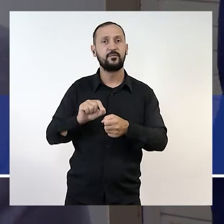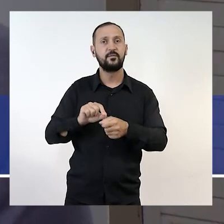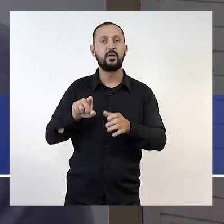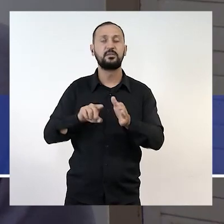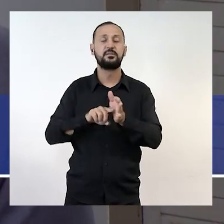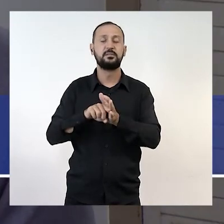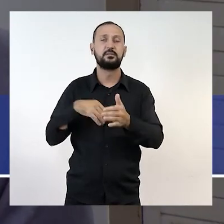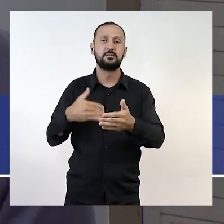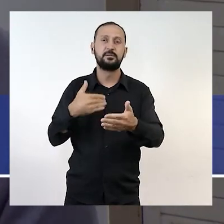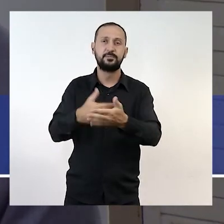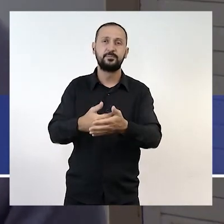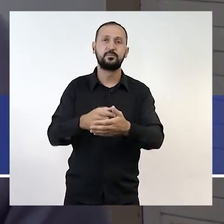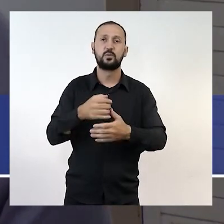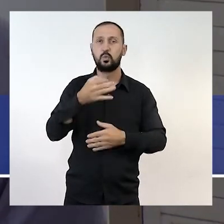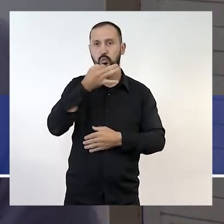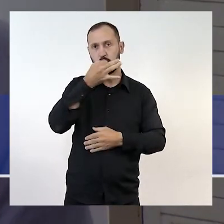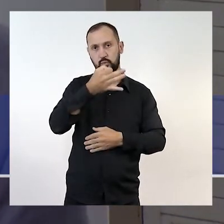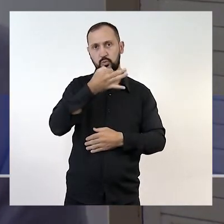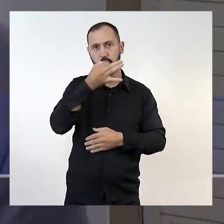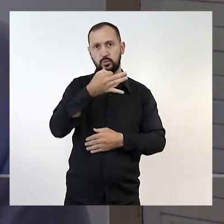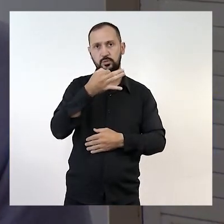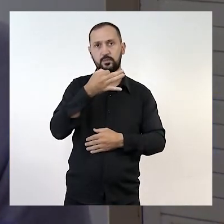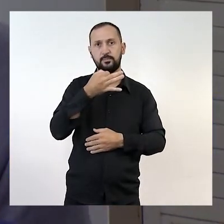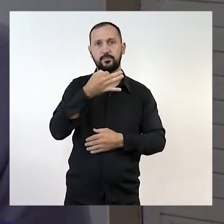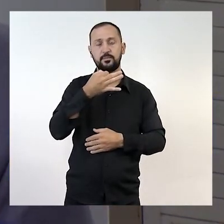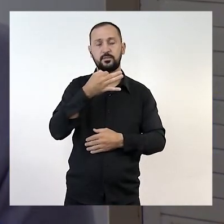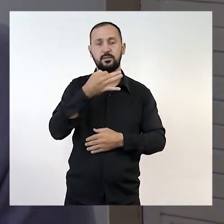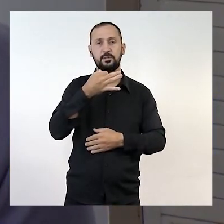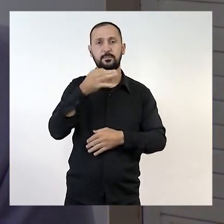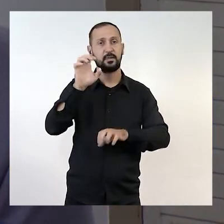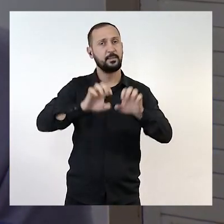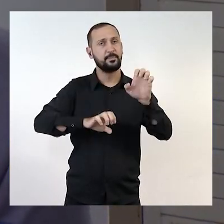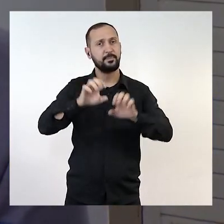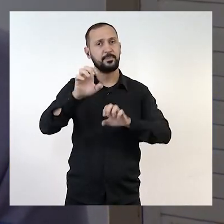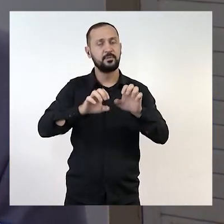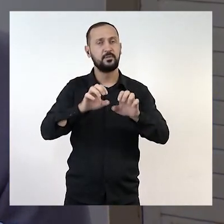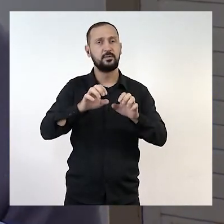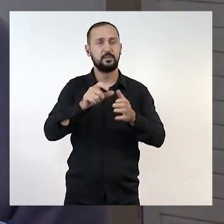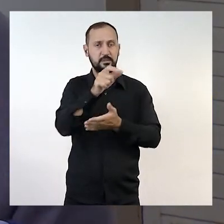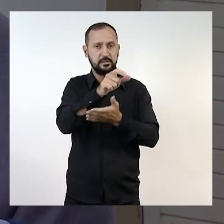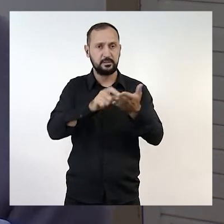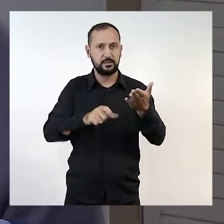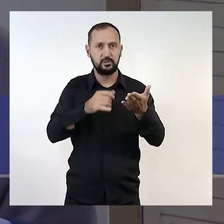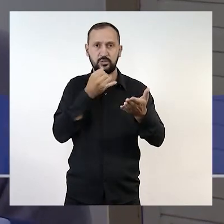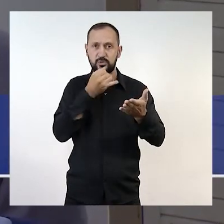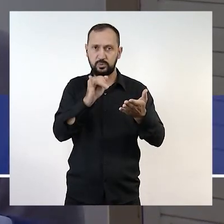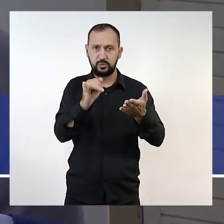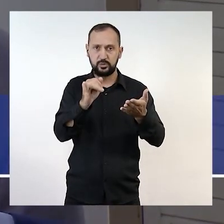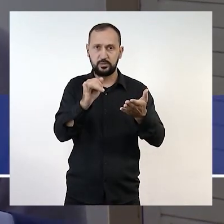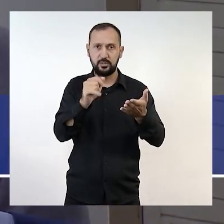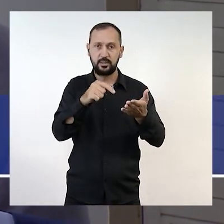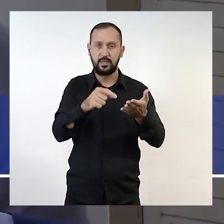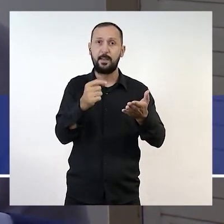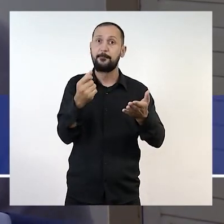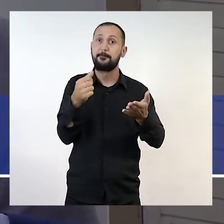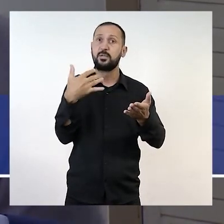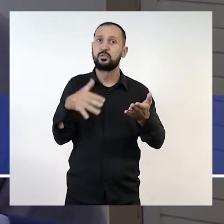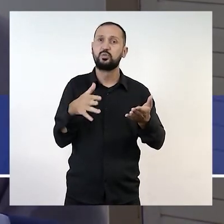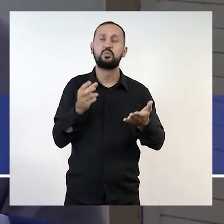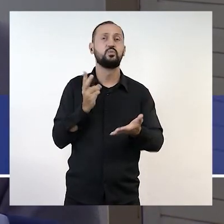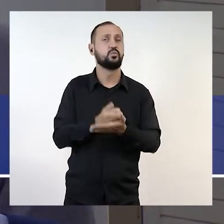realiza todos aqueles procedimentos sugeridos pela Energisa e a conta continua